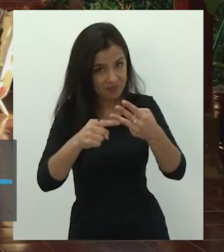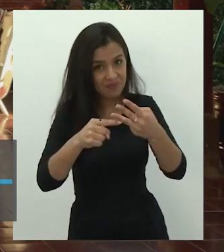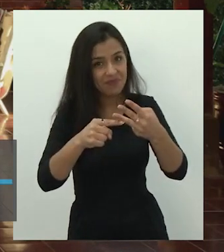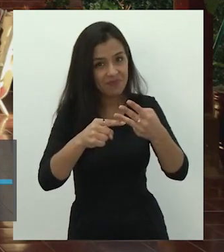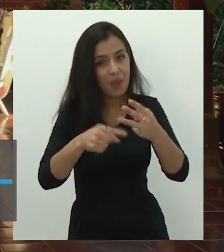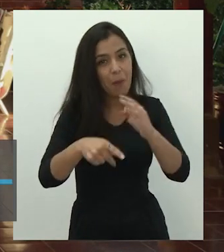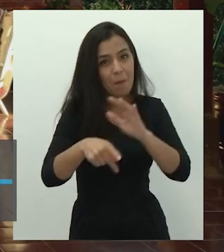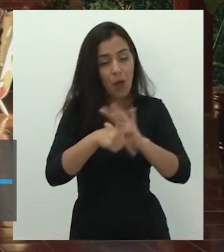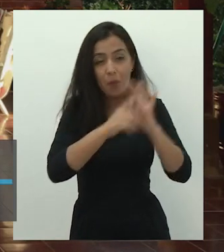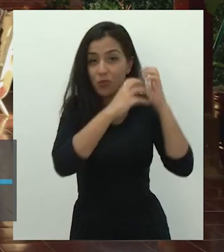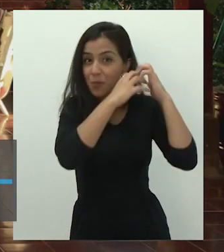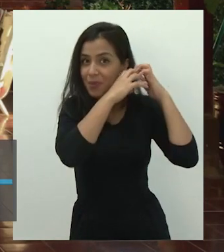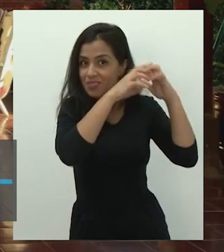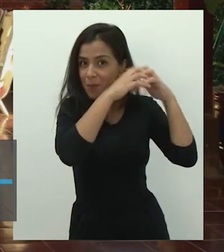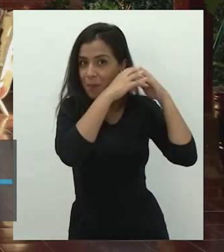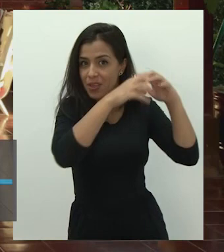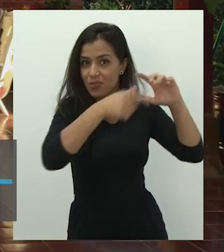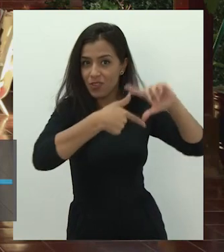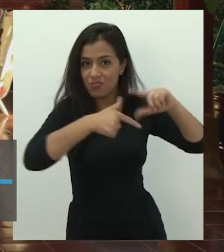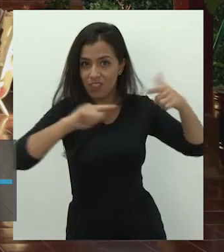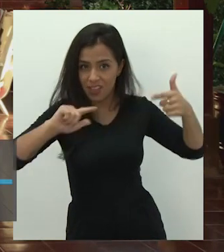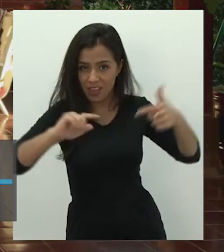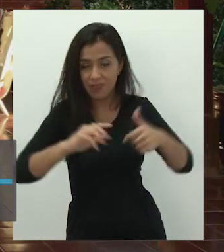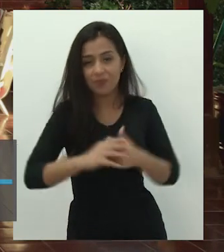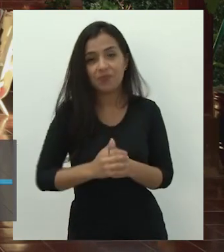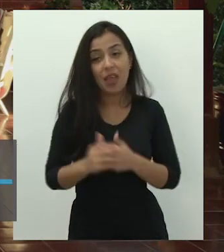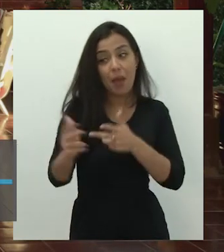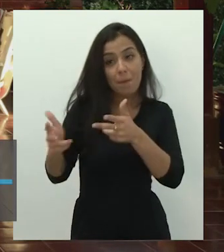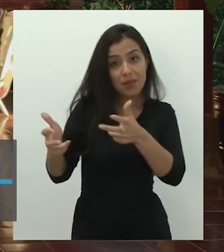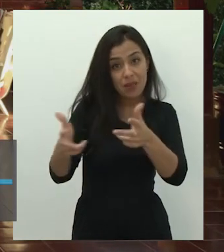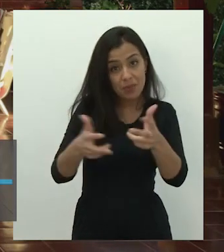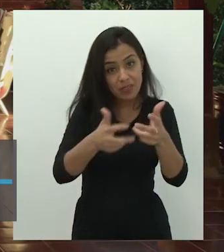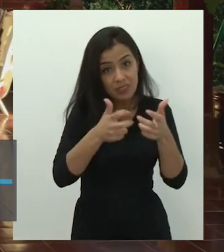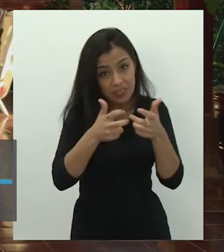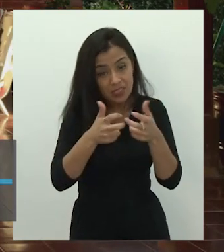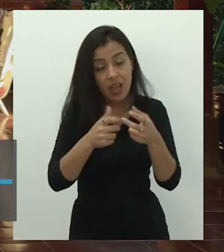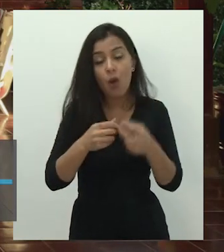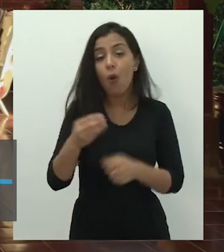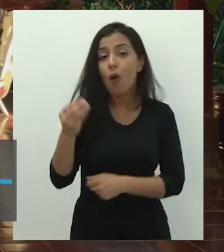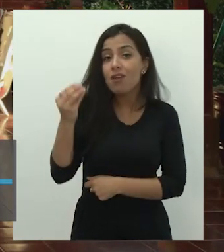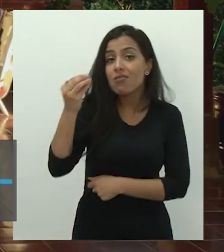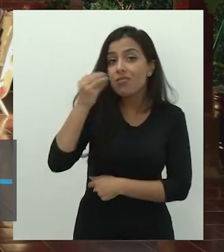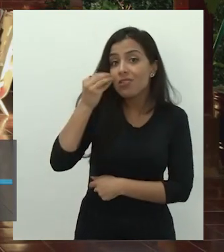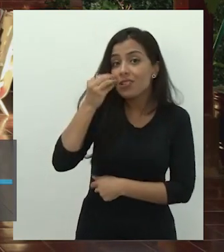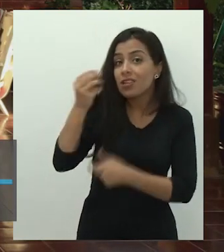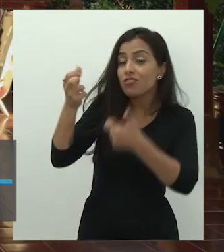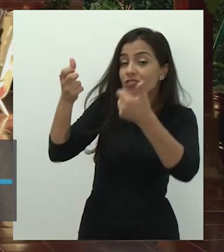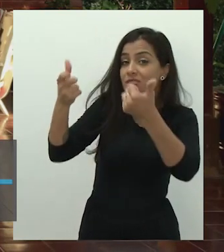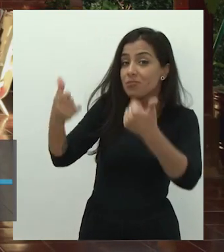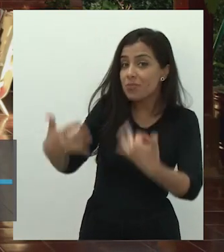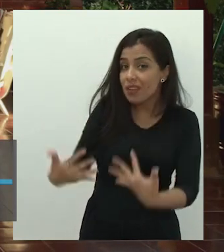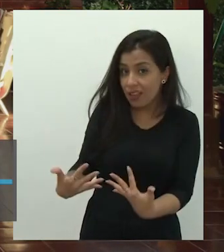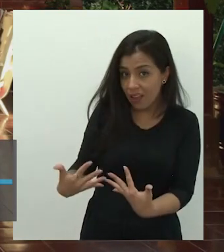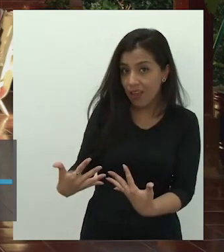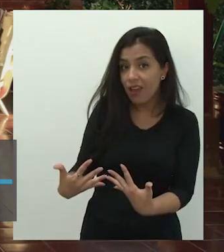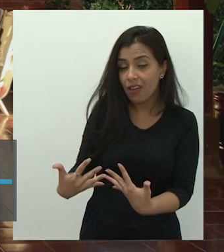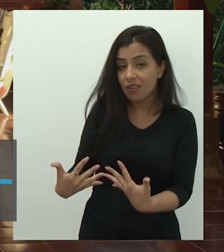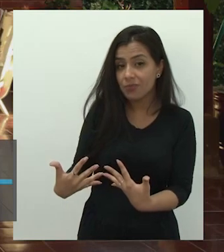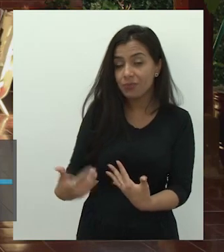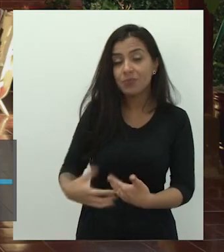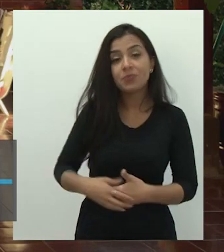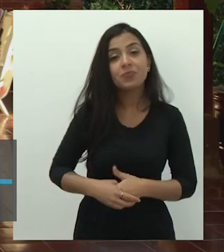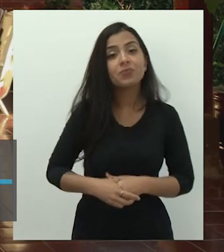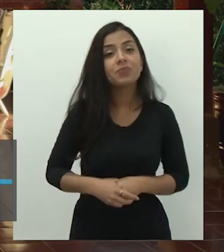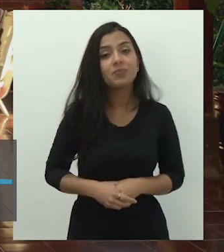pensamento algébrico: a percepção da regularidade, a tentativa de explicar a estrutura que eles estão